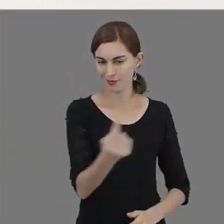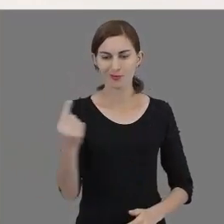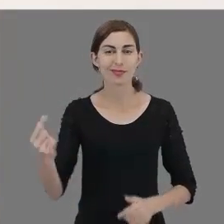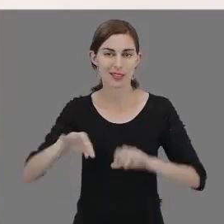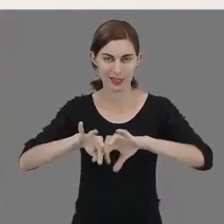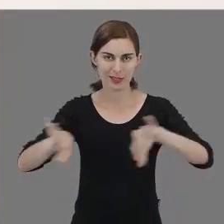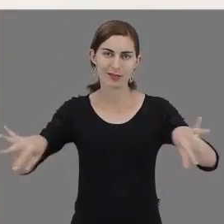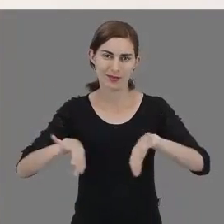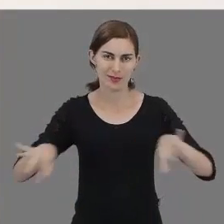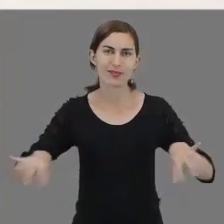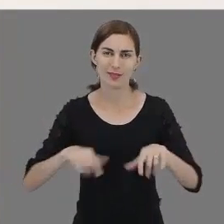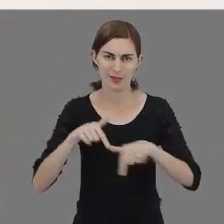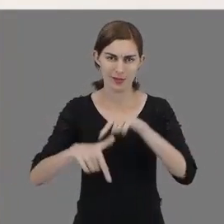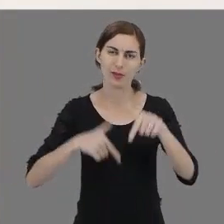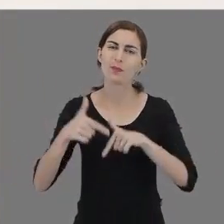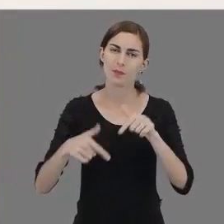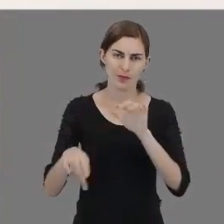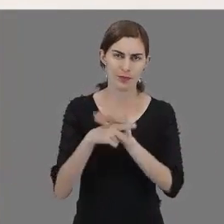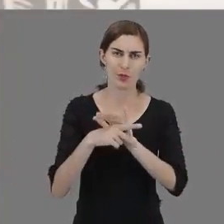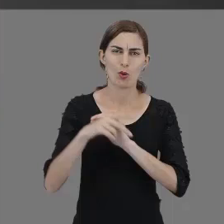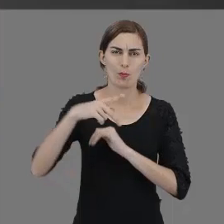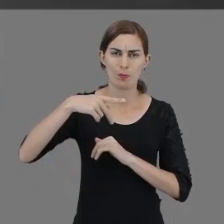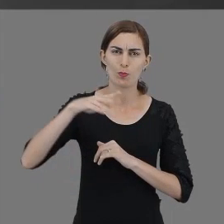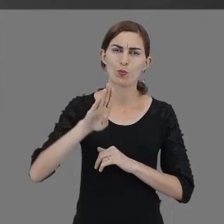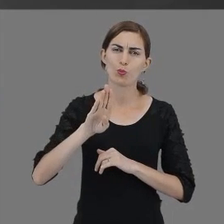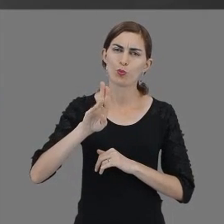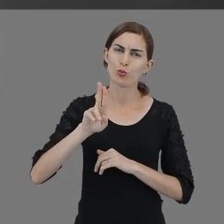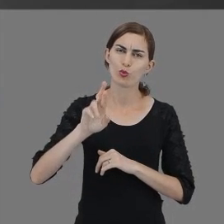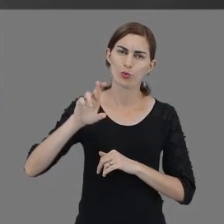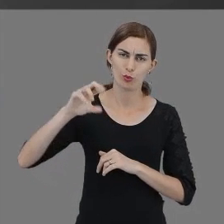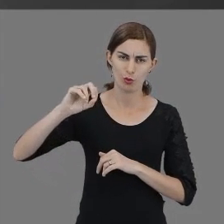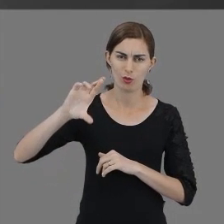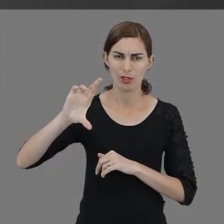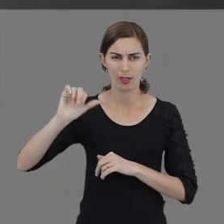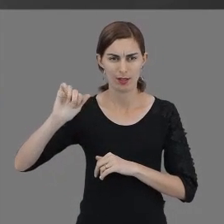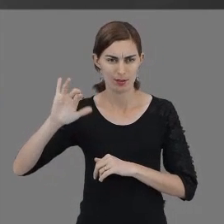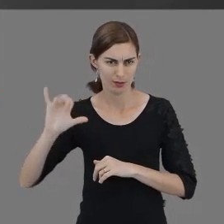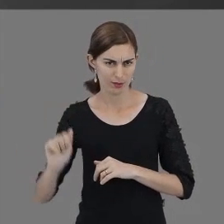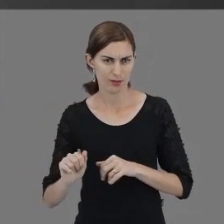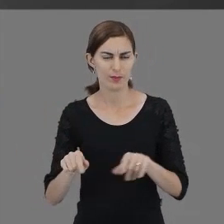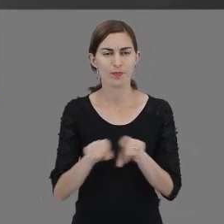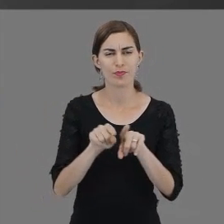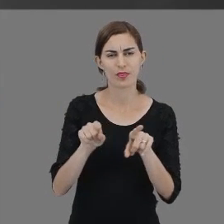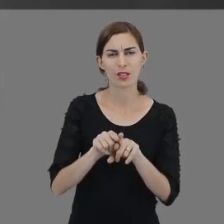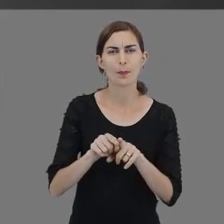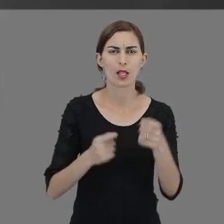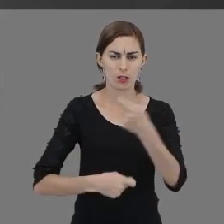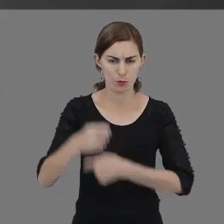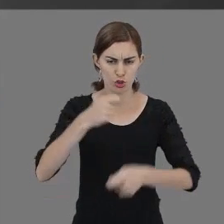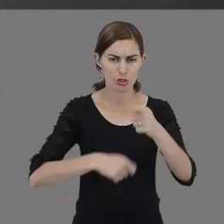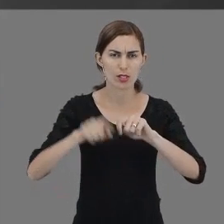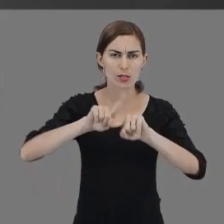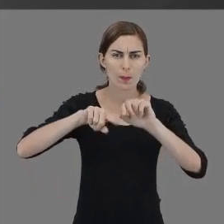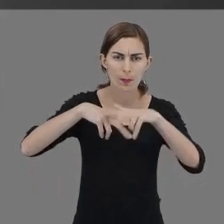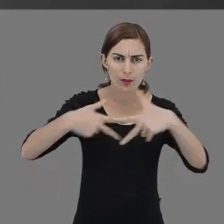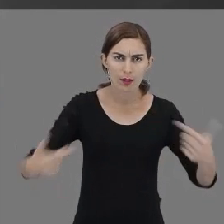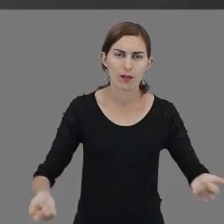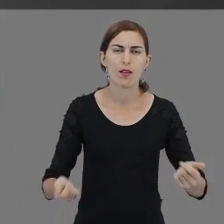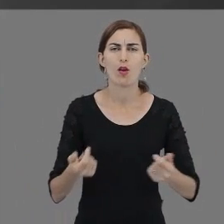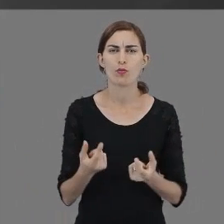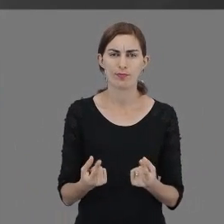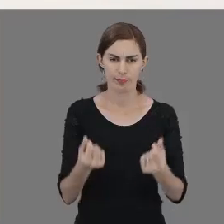dessa época, né? Da burocracia. A burocracia ela também se baseou no tripé de administração de materiais, de pessoal e